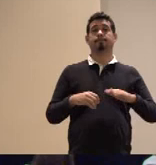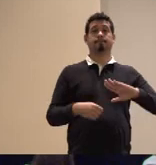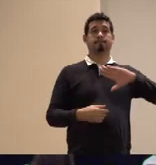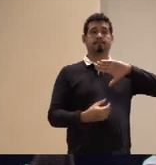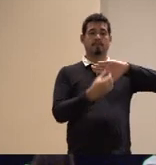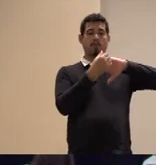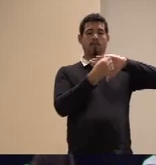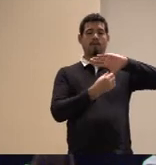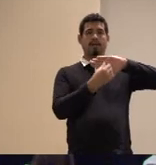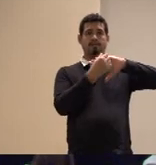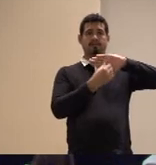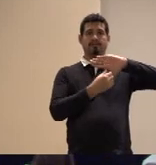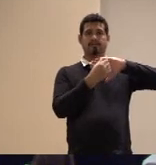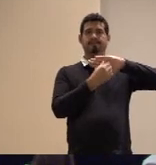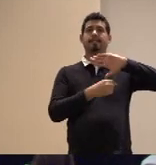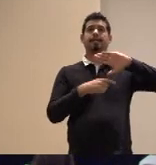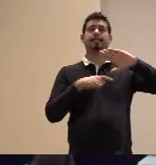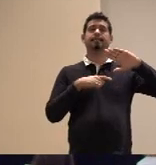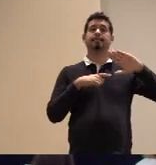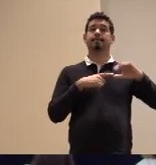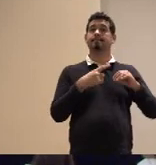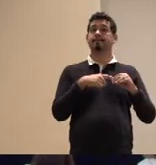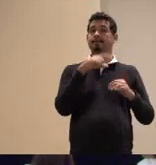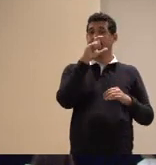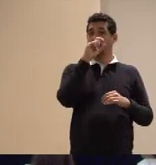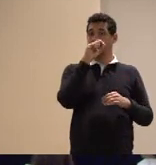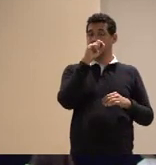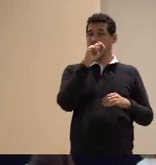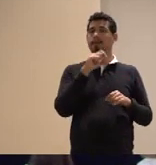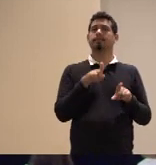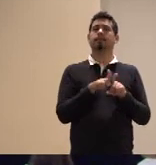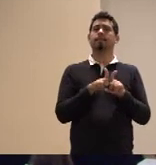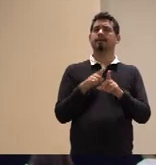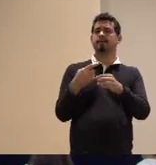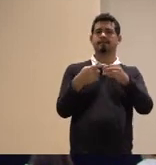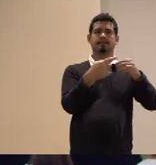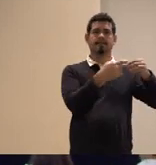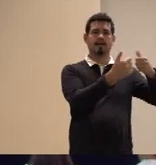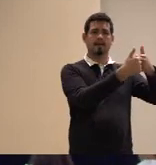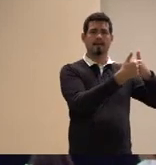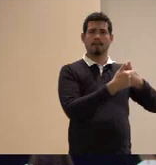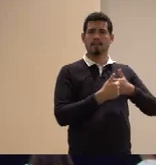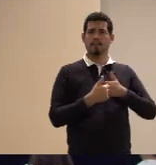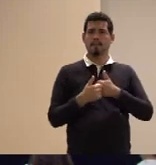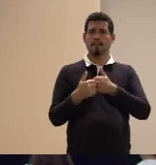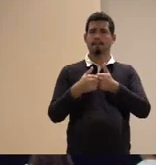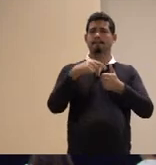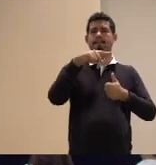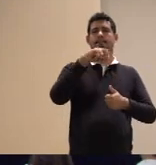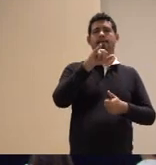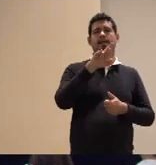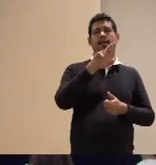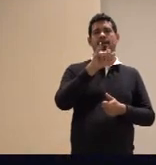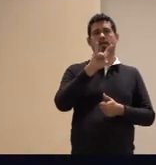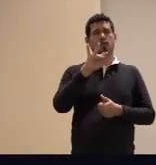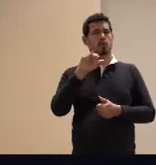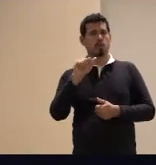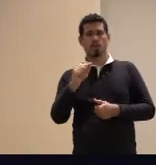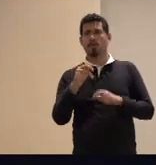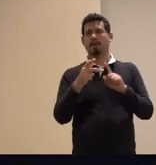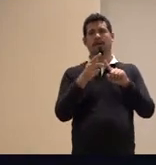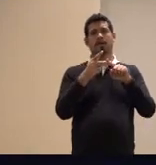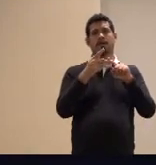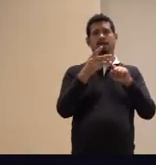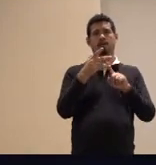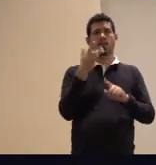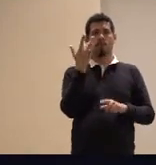temos a cidade de Capinzal, onde tem o fórum, tudo, e as cidades ao redor, como Piratuba, Ouro, Lacerdópolis